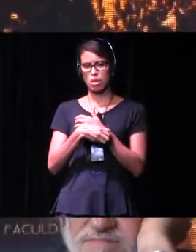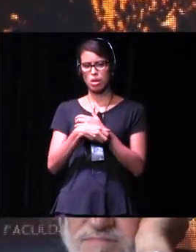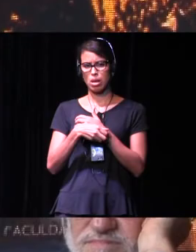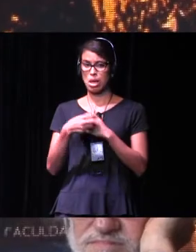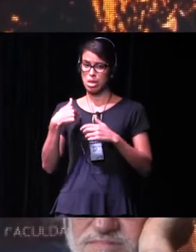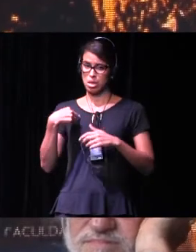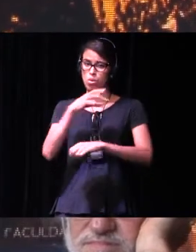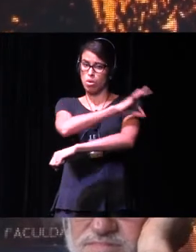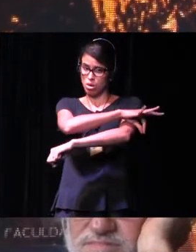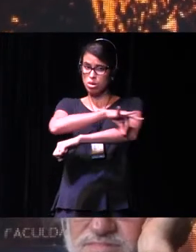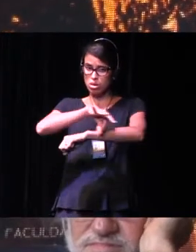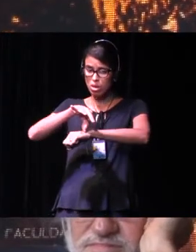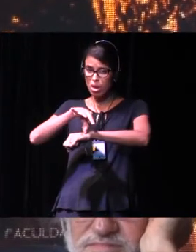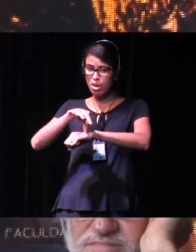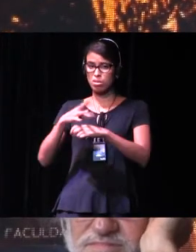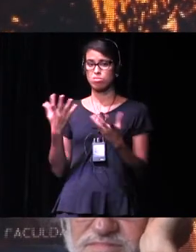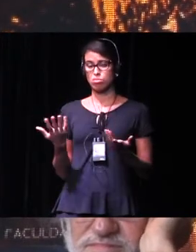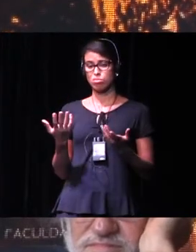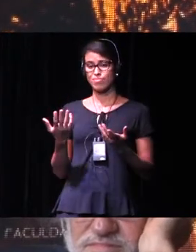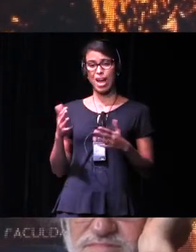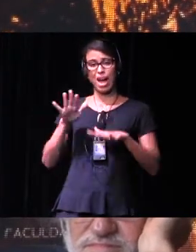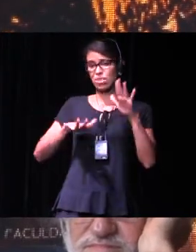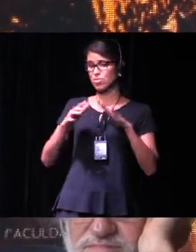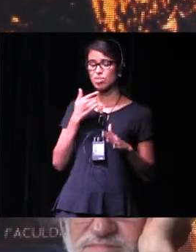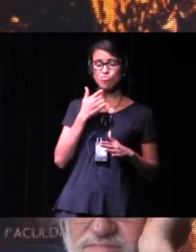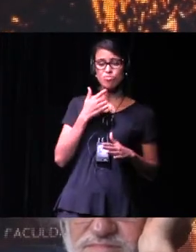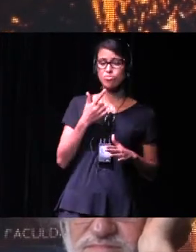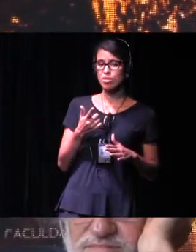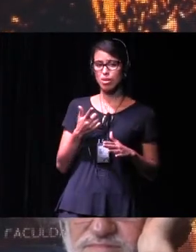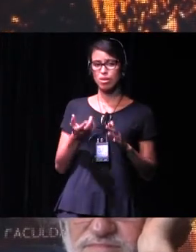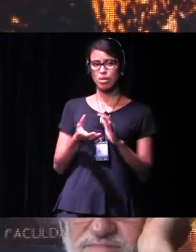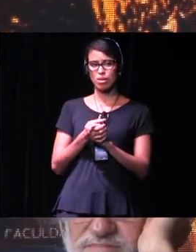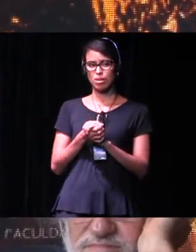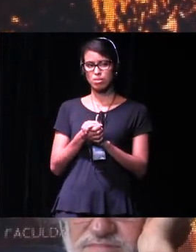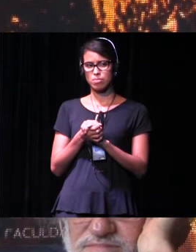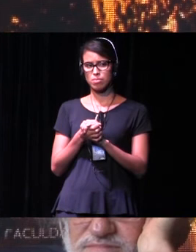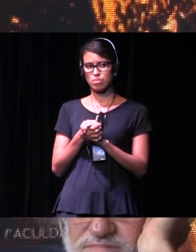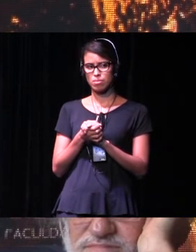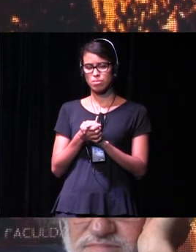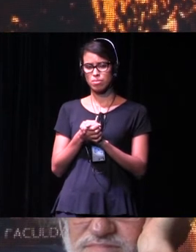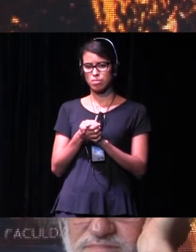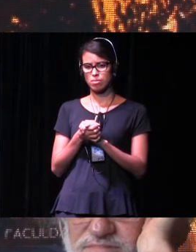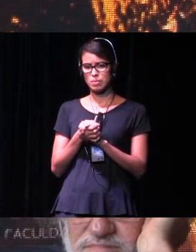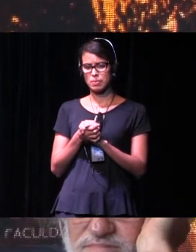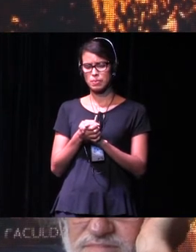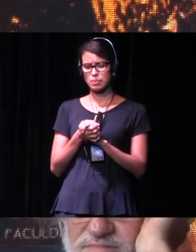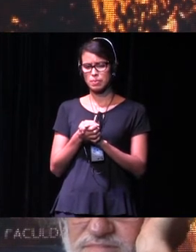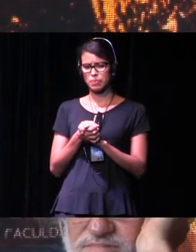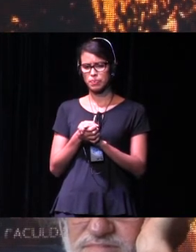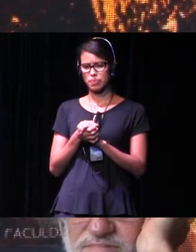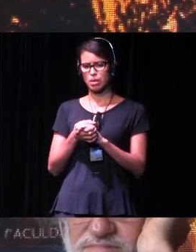Como arquiteto não podemos escapar ter que ser os curadores naturais de uma complexidade